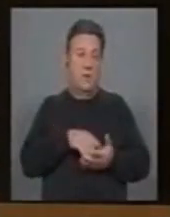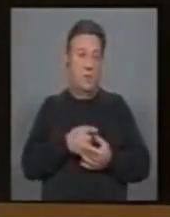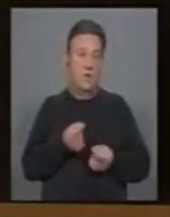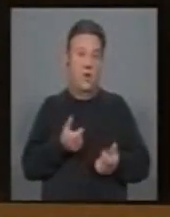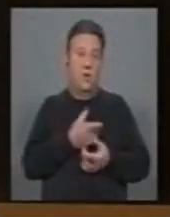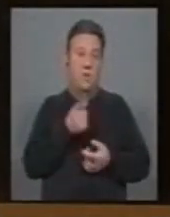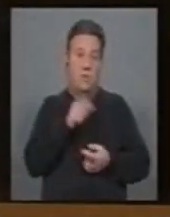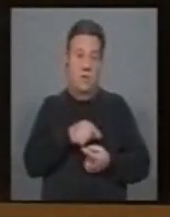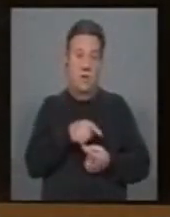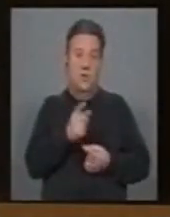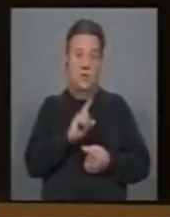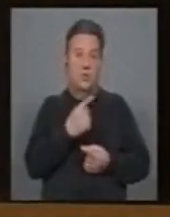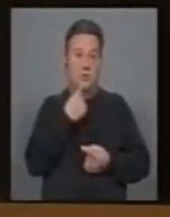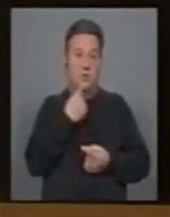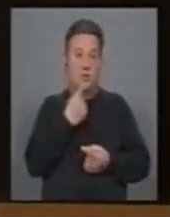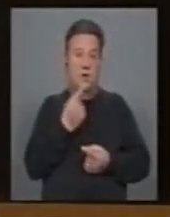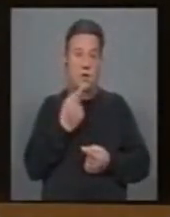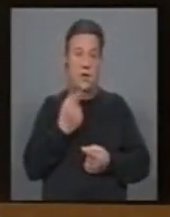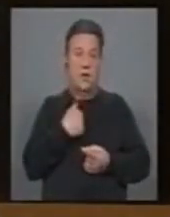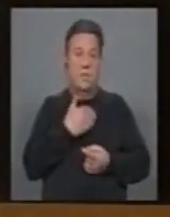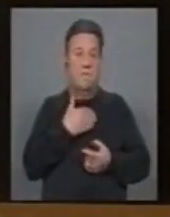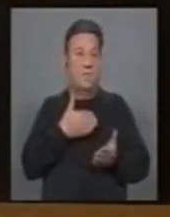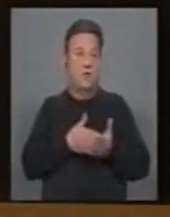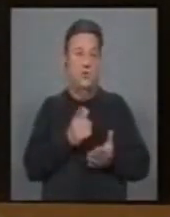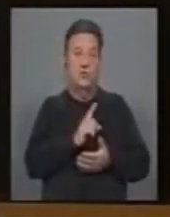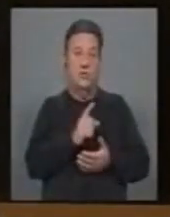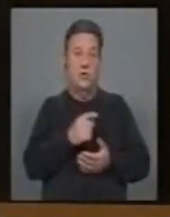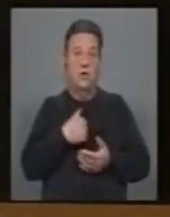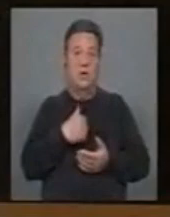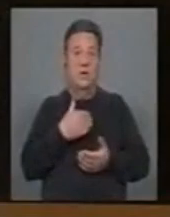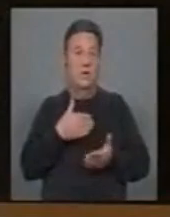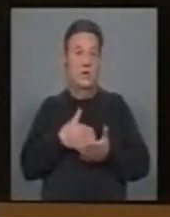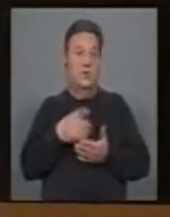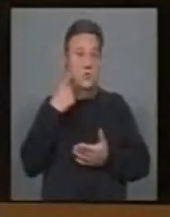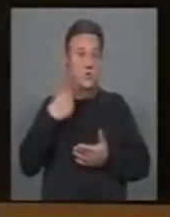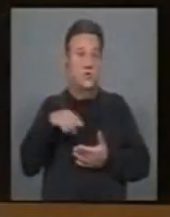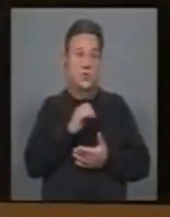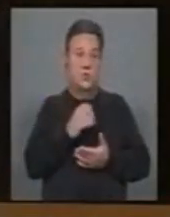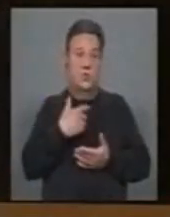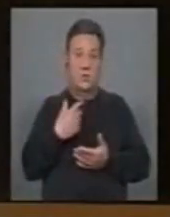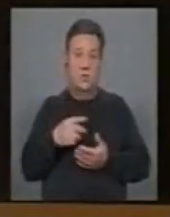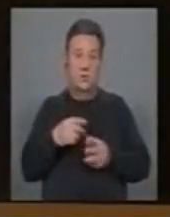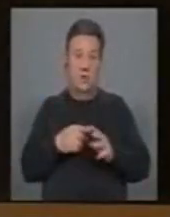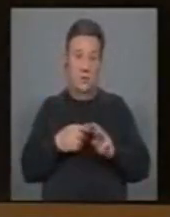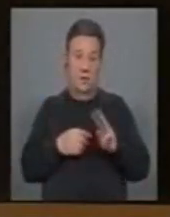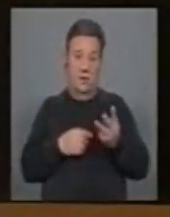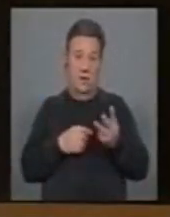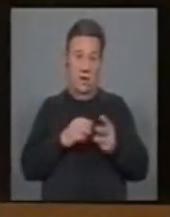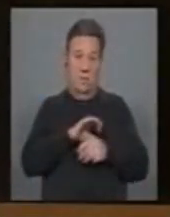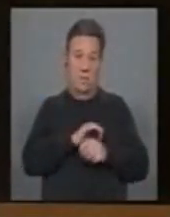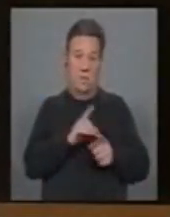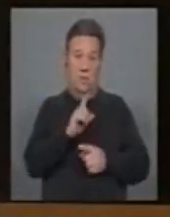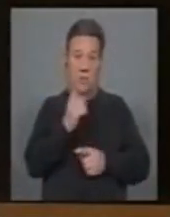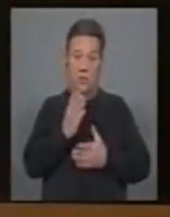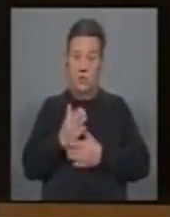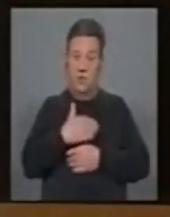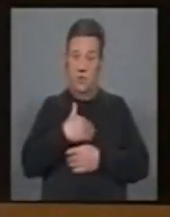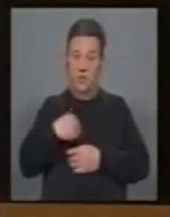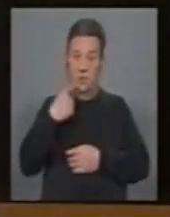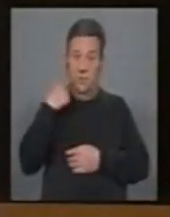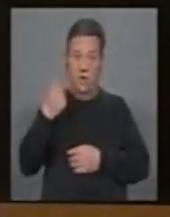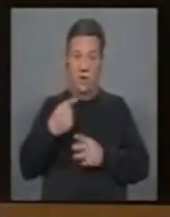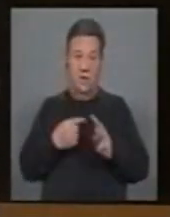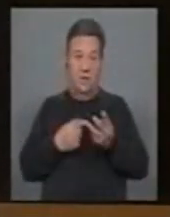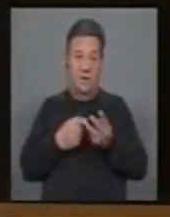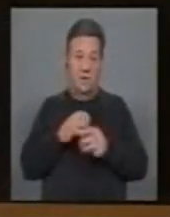econômico por econômico não chega não chega as empresas não têm chegado e estufar estamos perante os três pandemias não é só uma padronização de publicação três